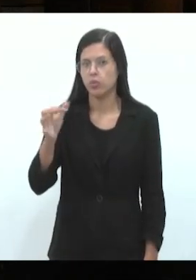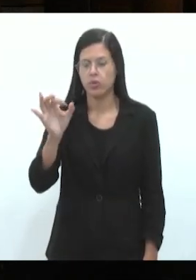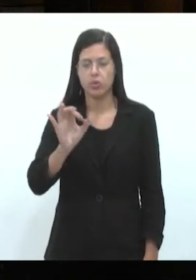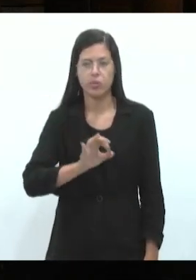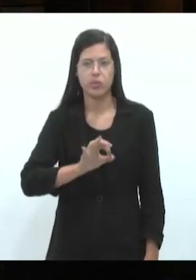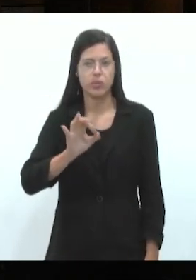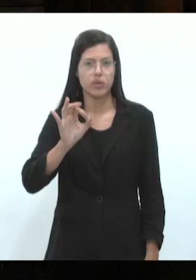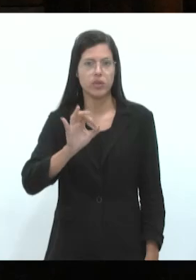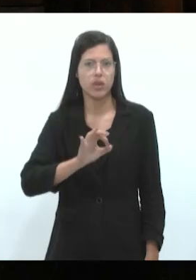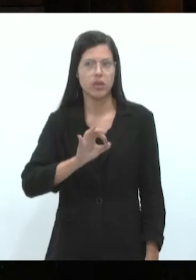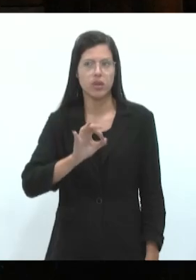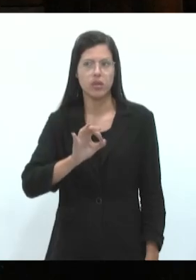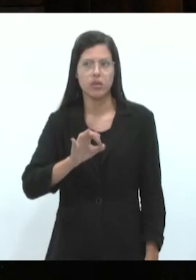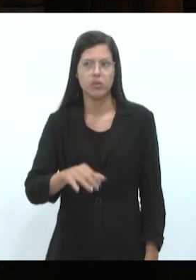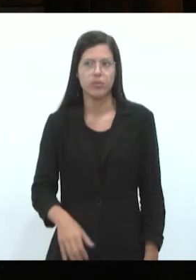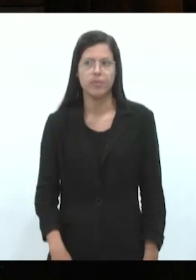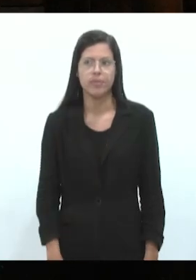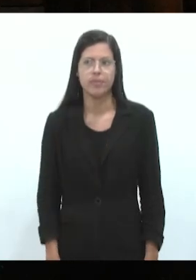72%, deputada